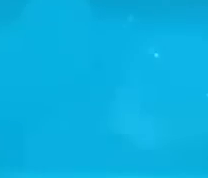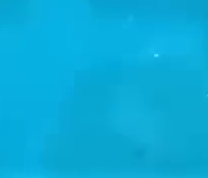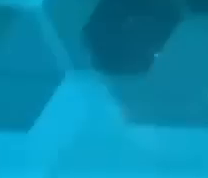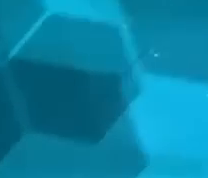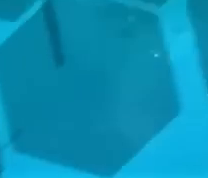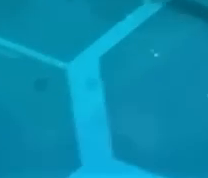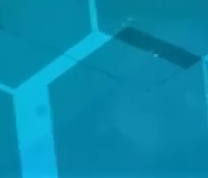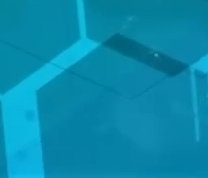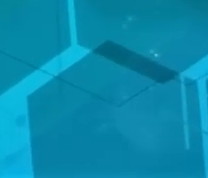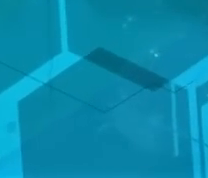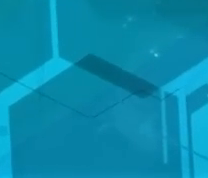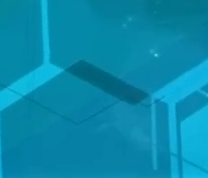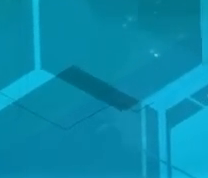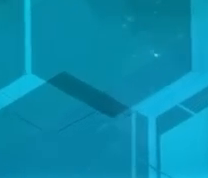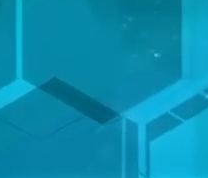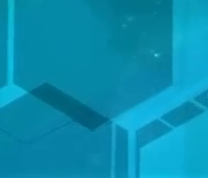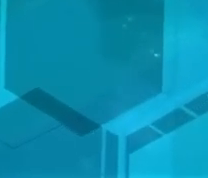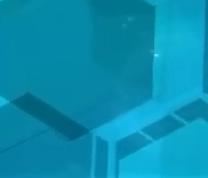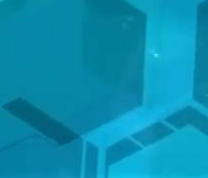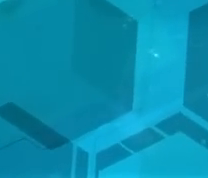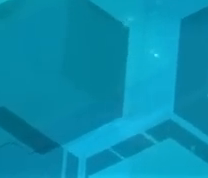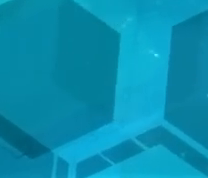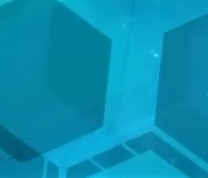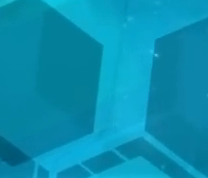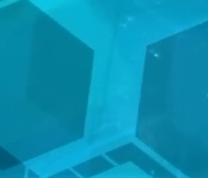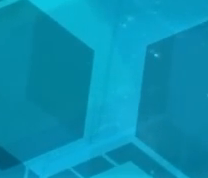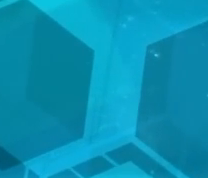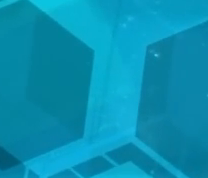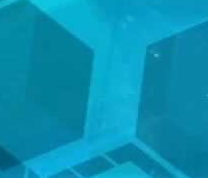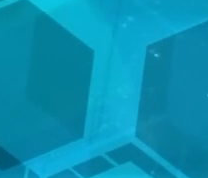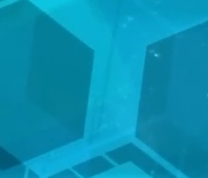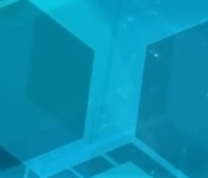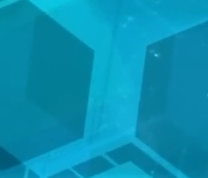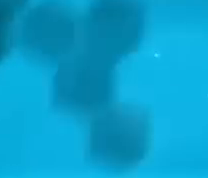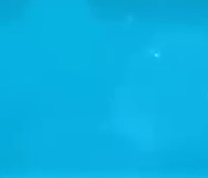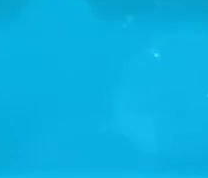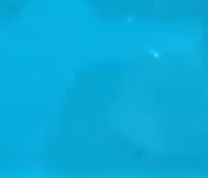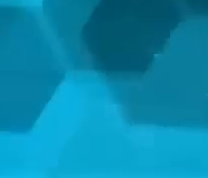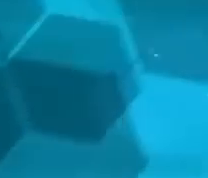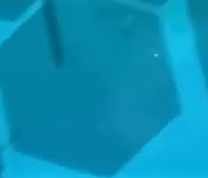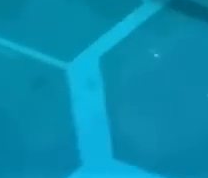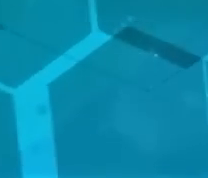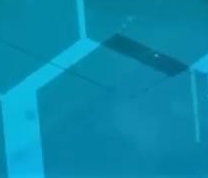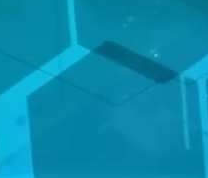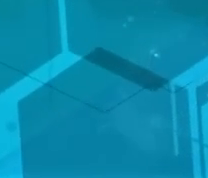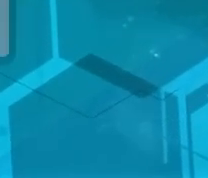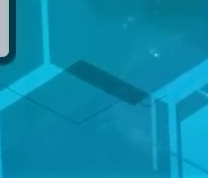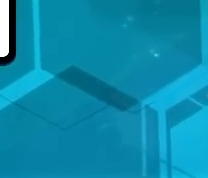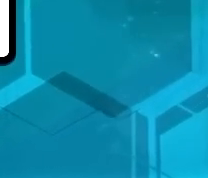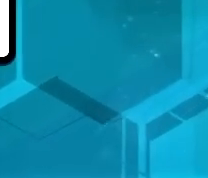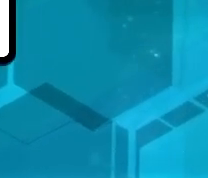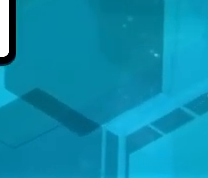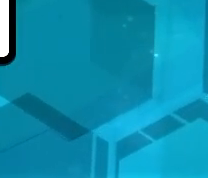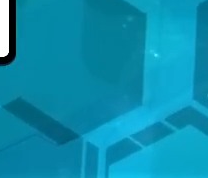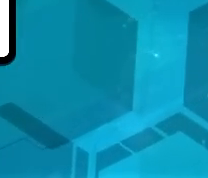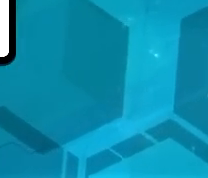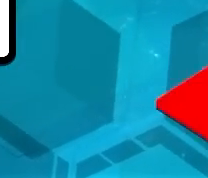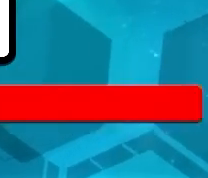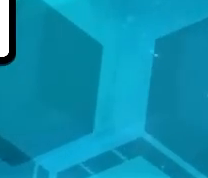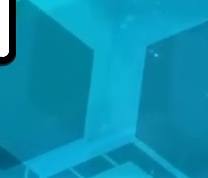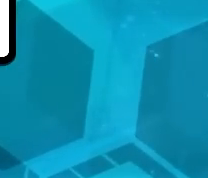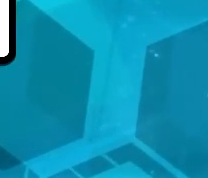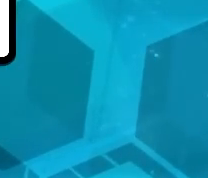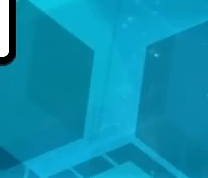Será sorteado o nome do jornalista e o nome do candidato a ser perguntado. Os jornalistas terão 30 segundos para formular a